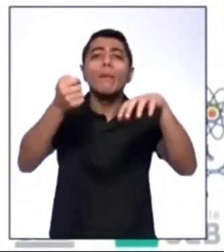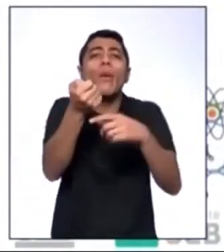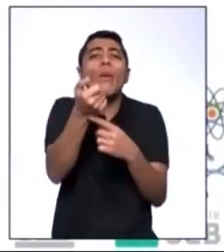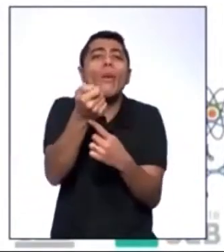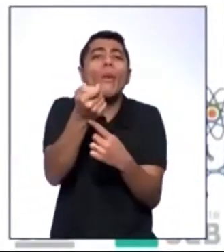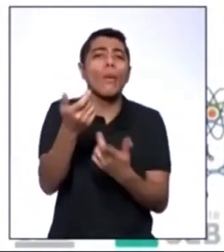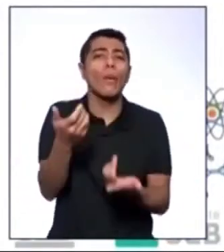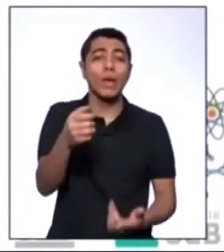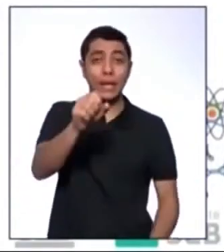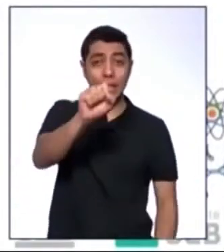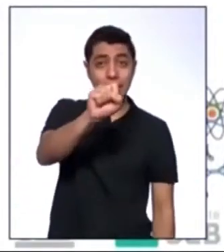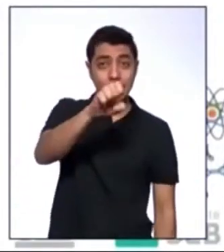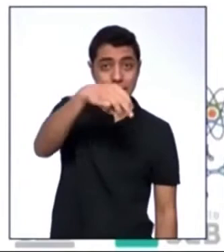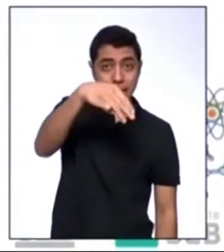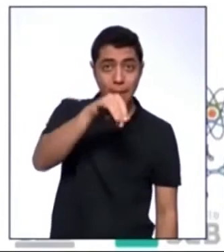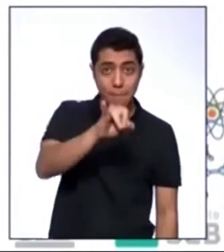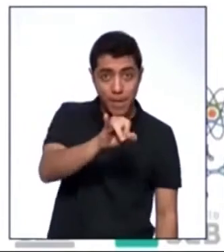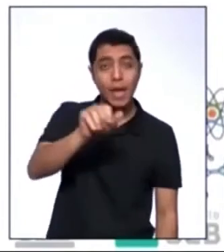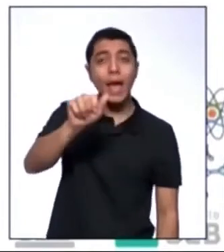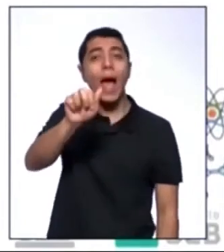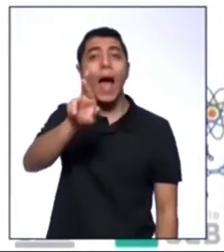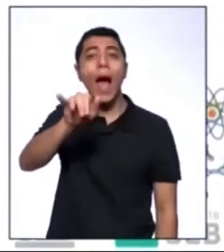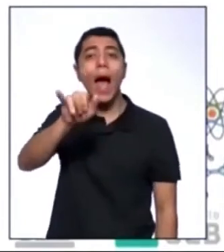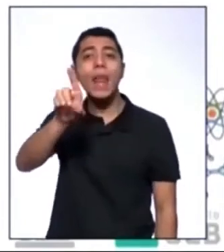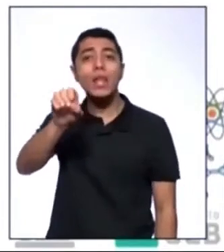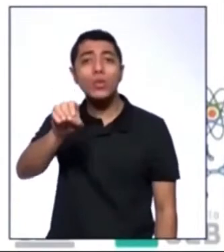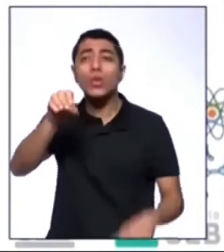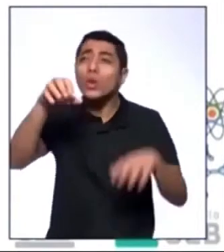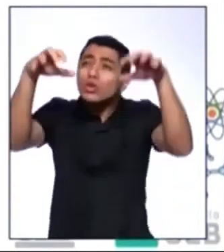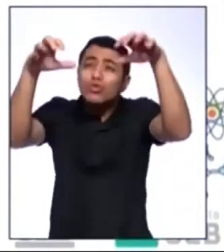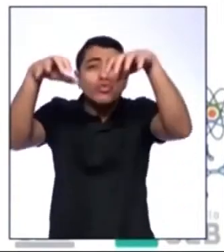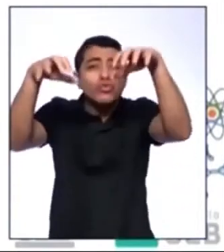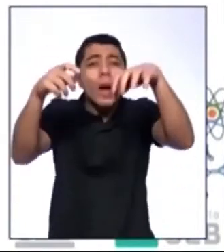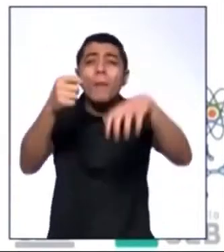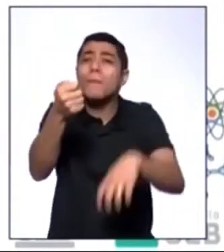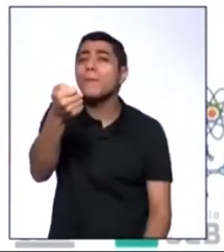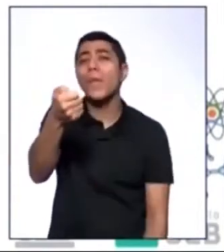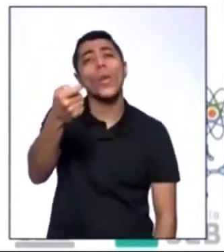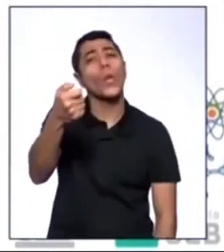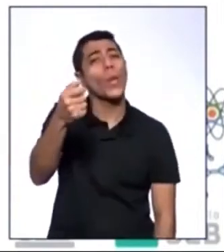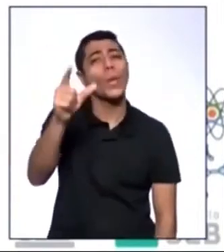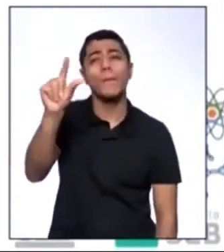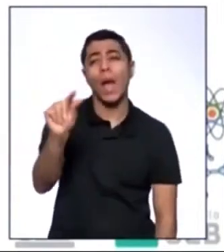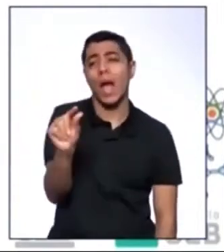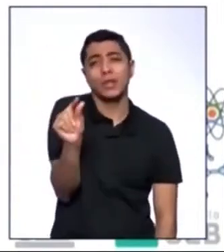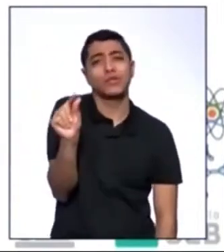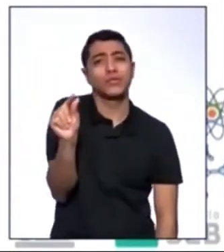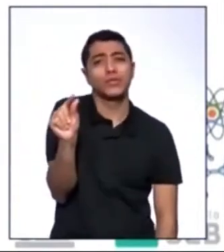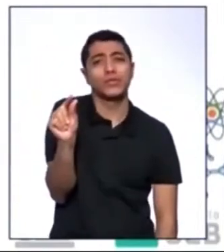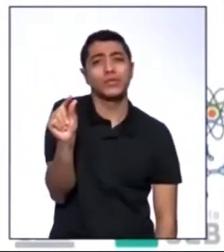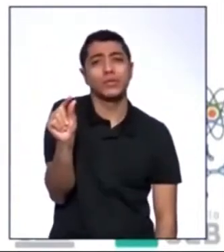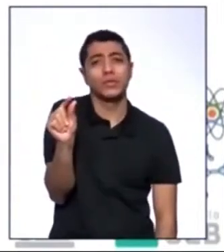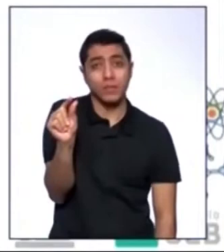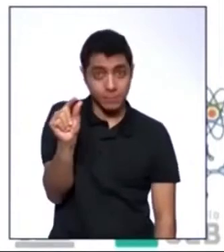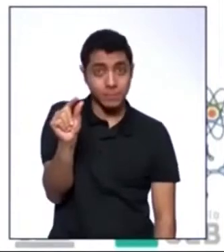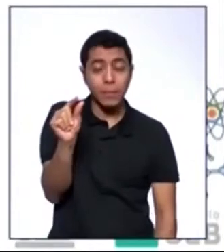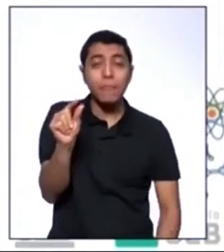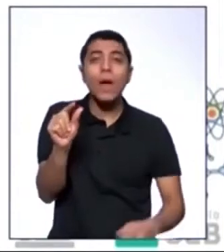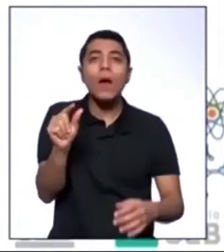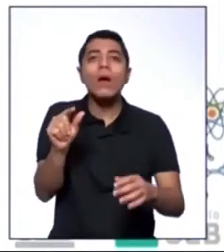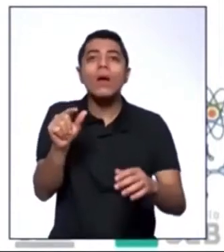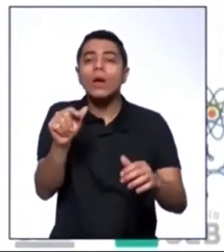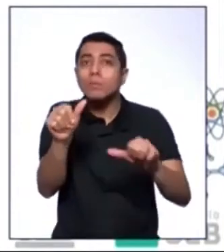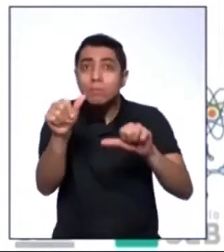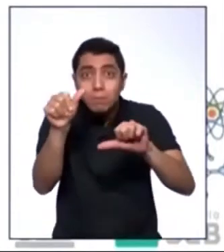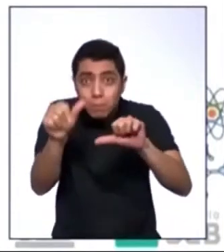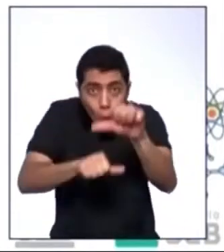tropical semiárido. Então, volume de precipitação anual baixo e amplitude térmica pequena, faz